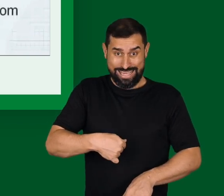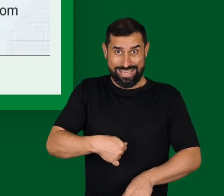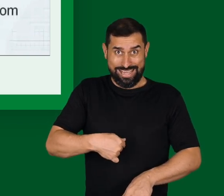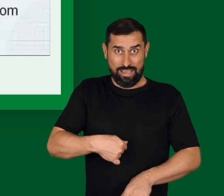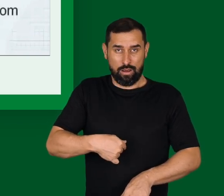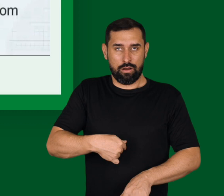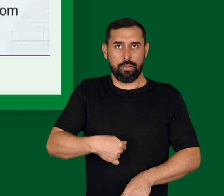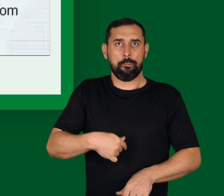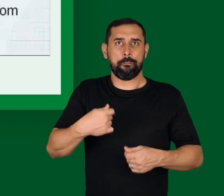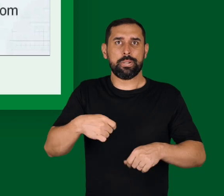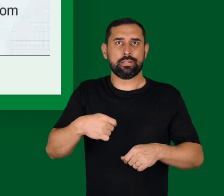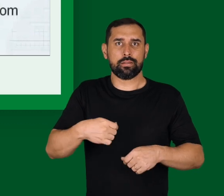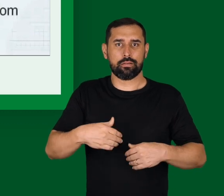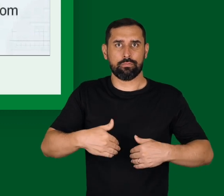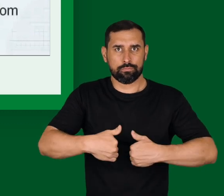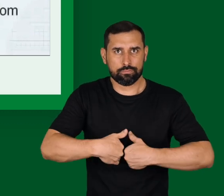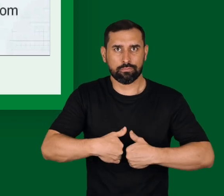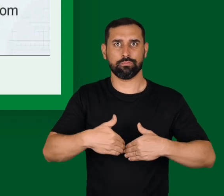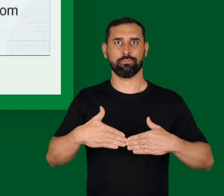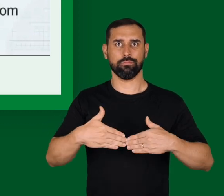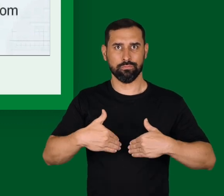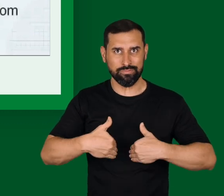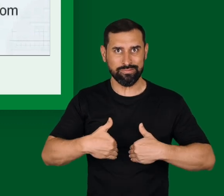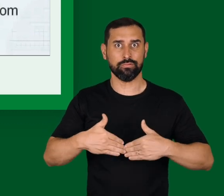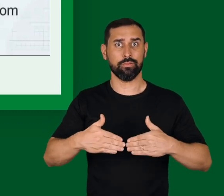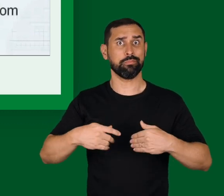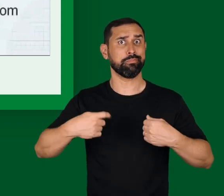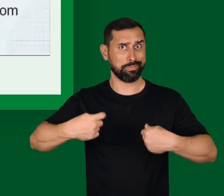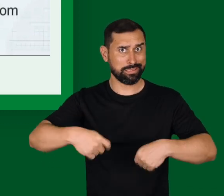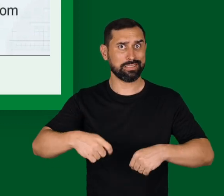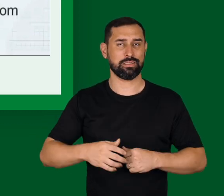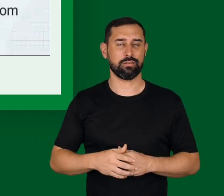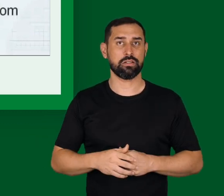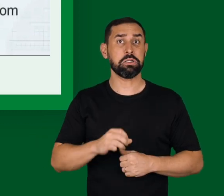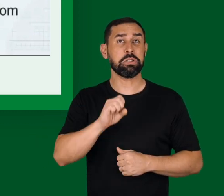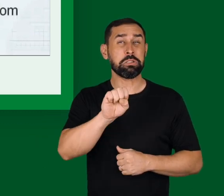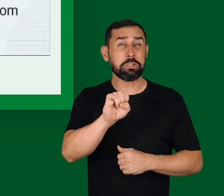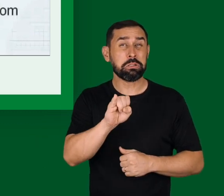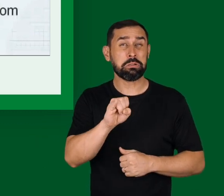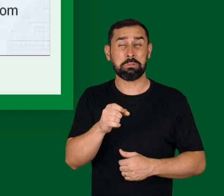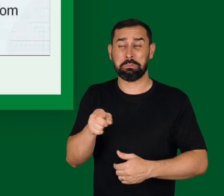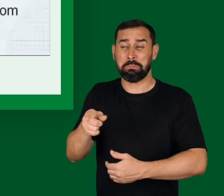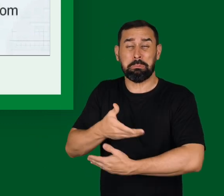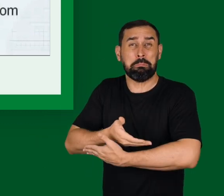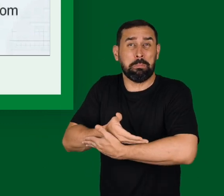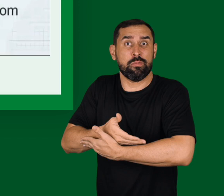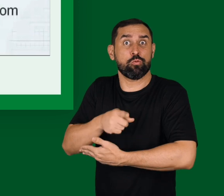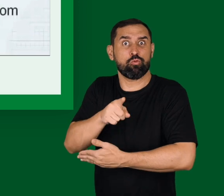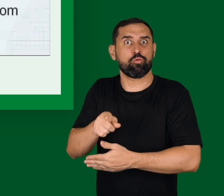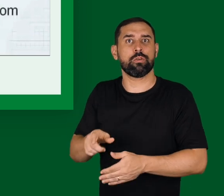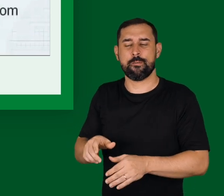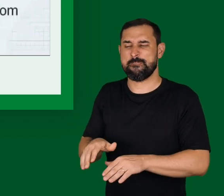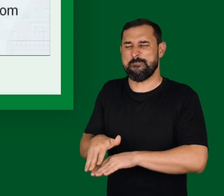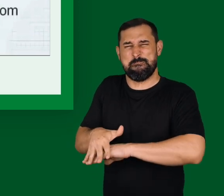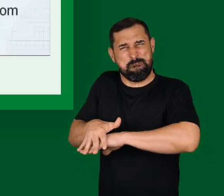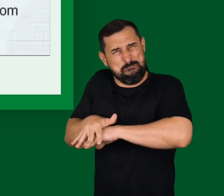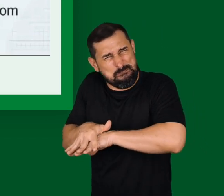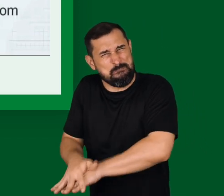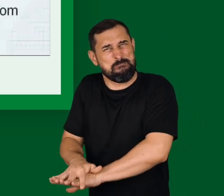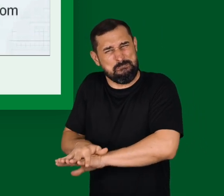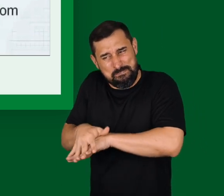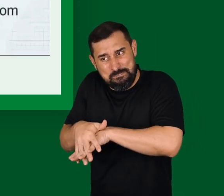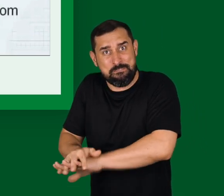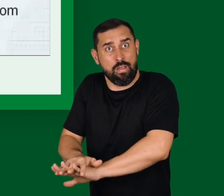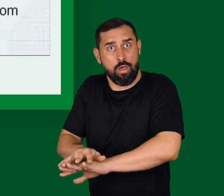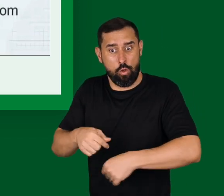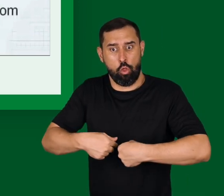posição normal, né? Ele não pode, assim, porque a criança é muito fácil massagear, especialmente bebês. Então, se você